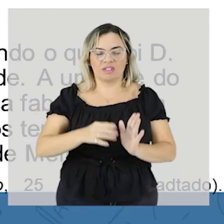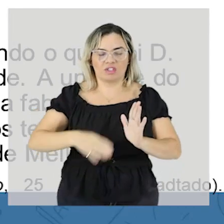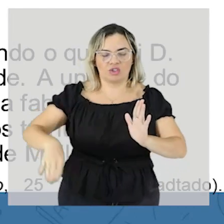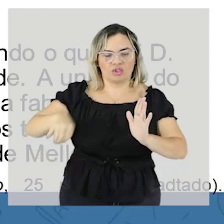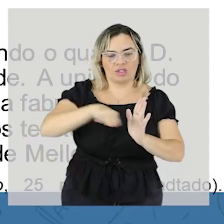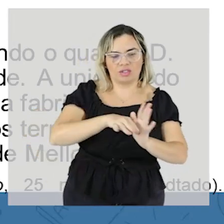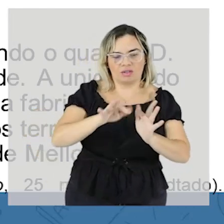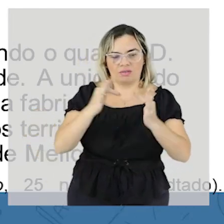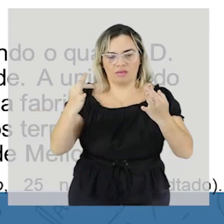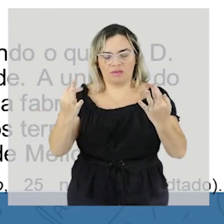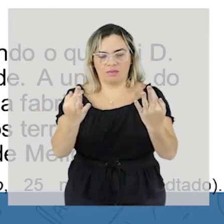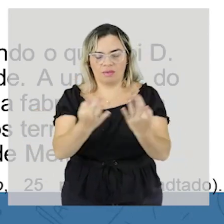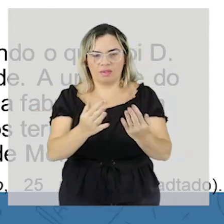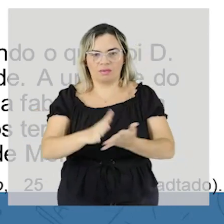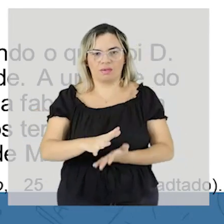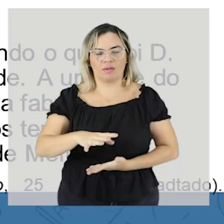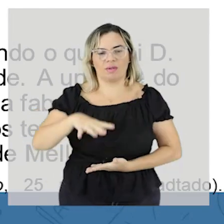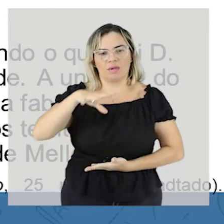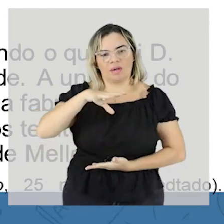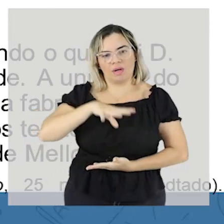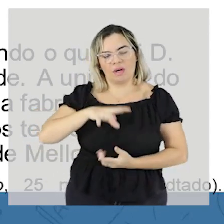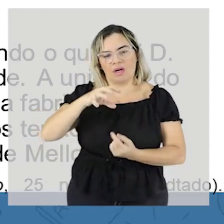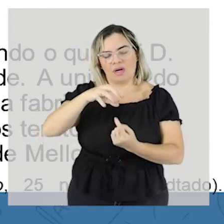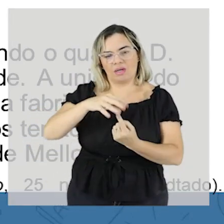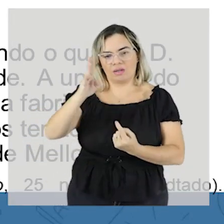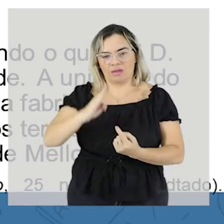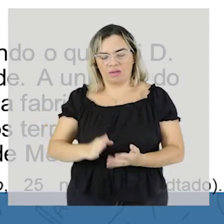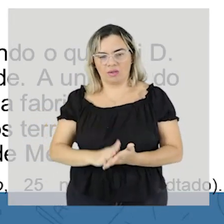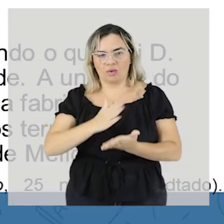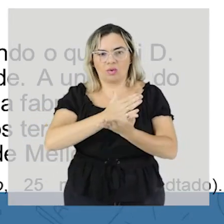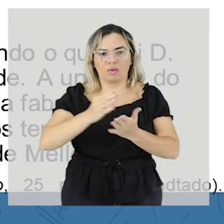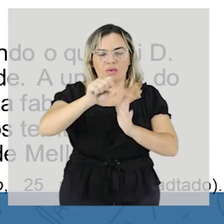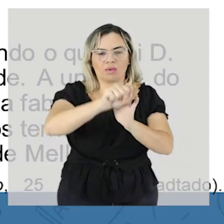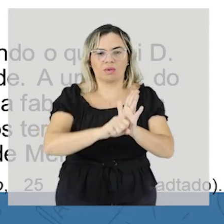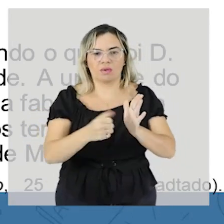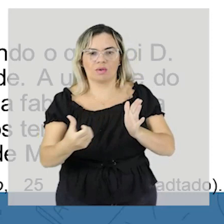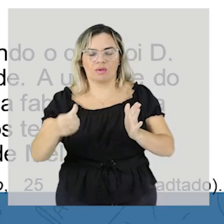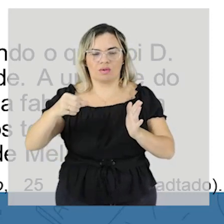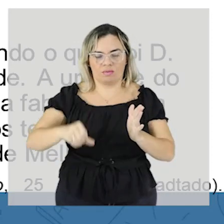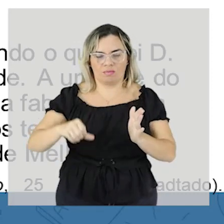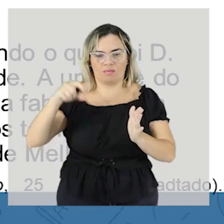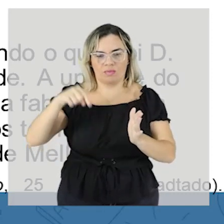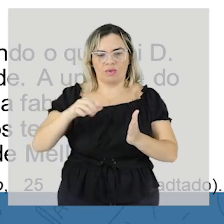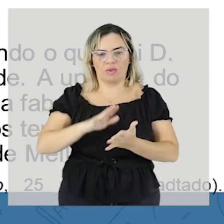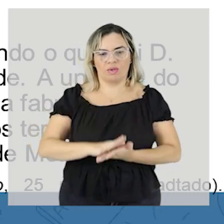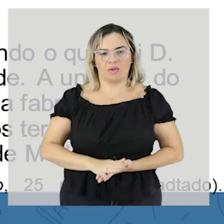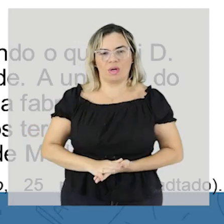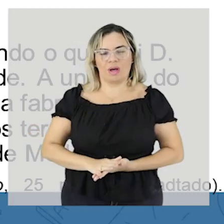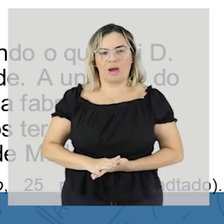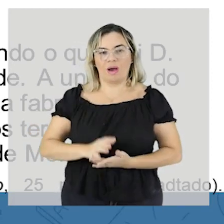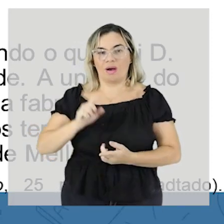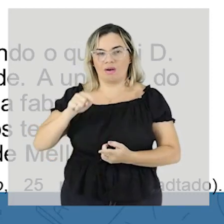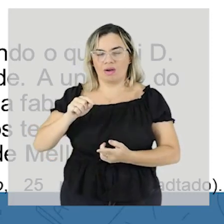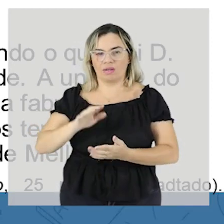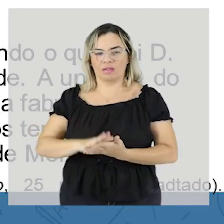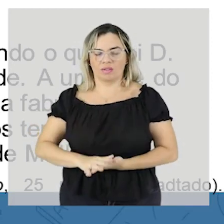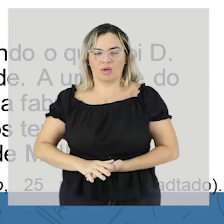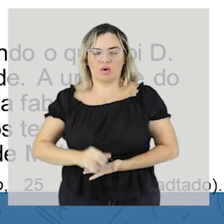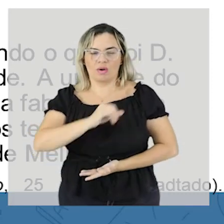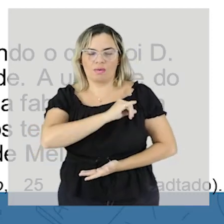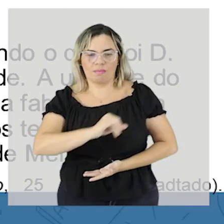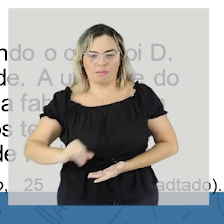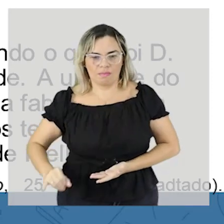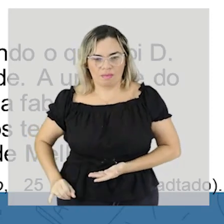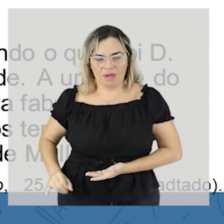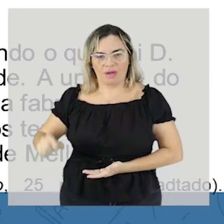no começo do século XIX, inclusive pressionado ali pelas forças do Império de Napoleão, que acabou